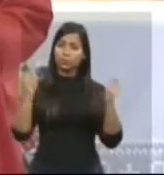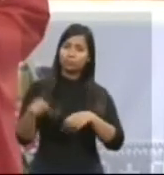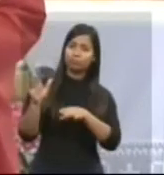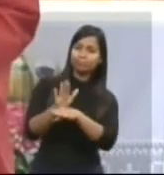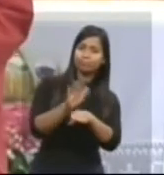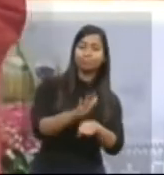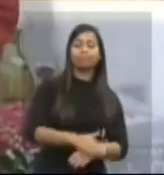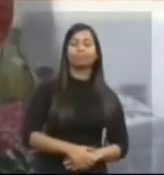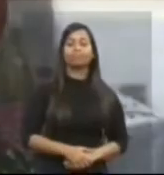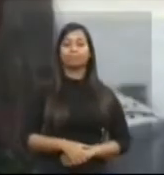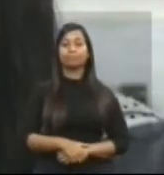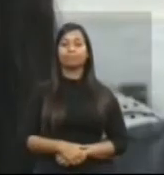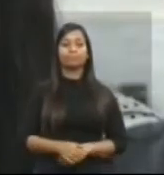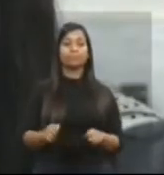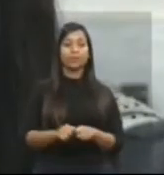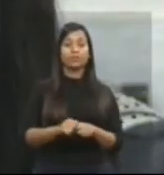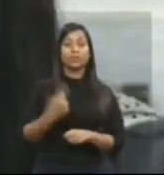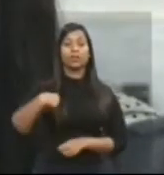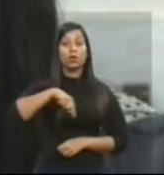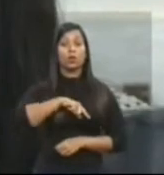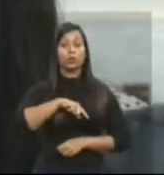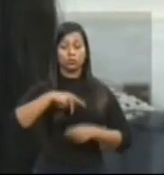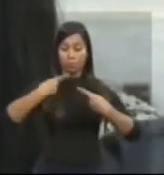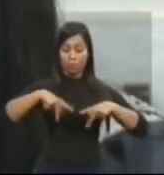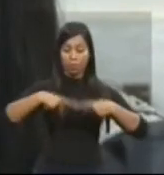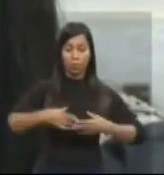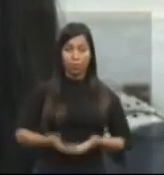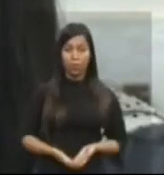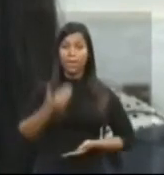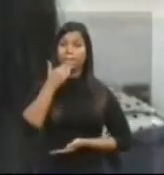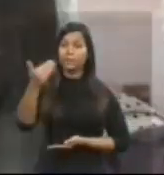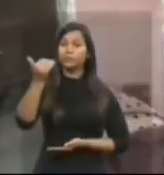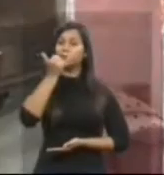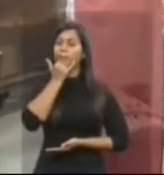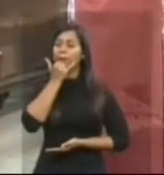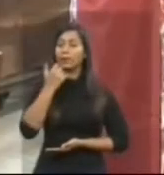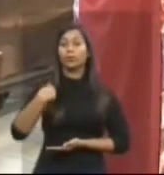também, fazendo a nossa parte, pedindo perdão dos nossos